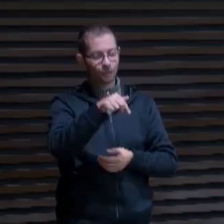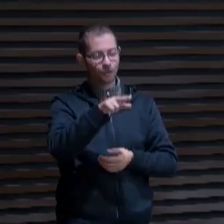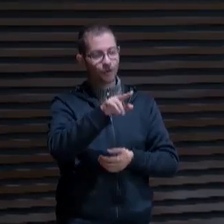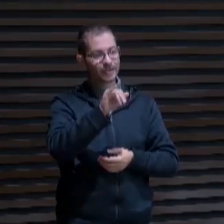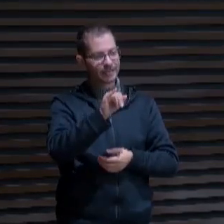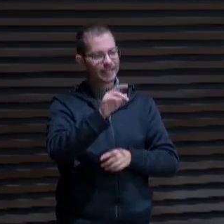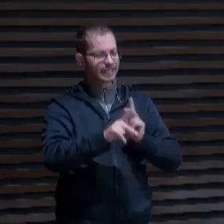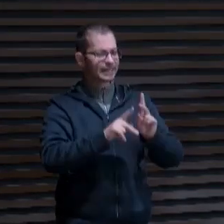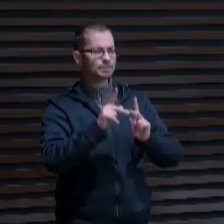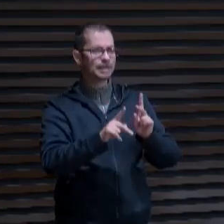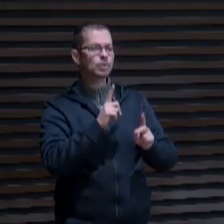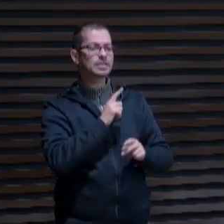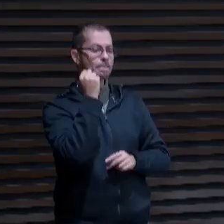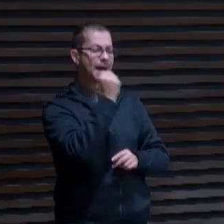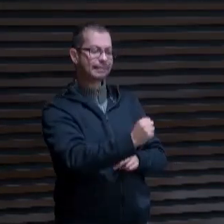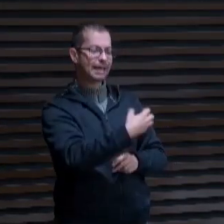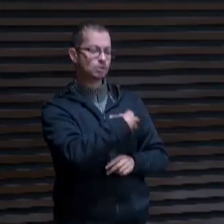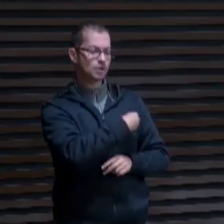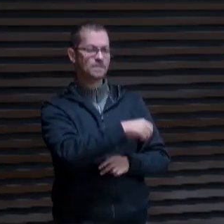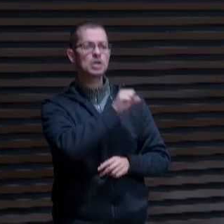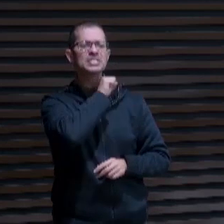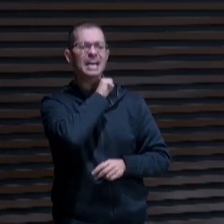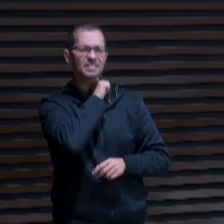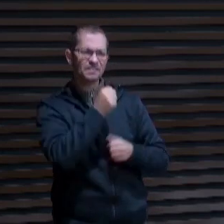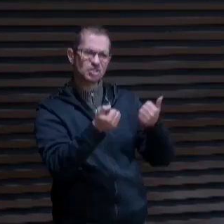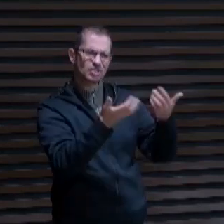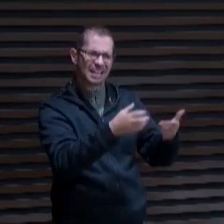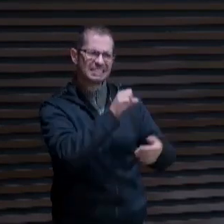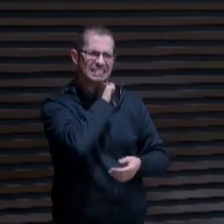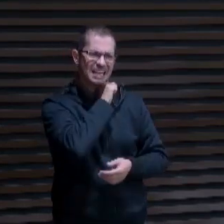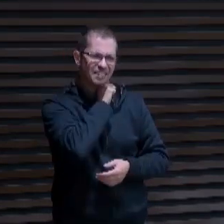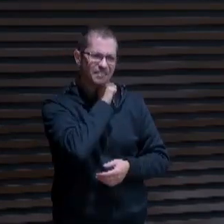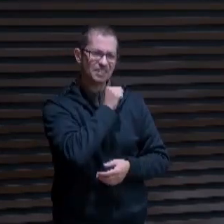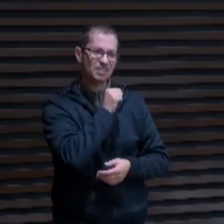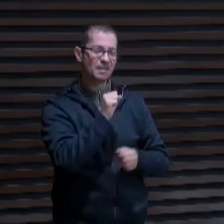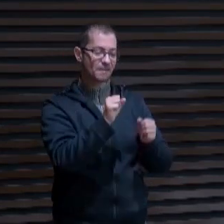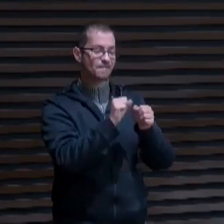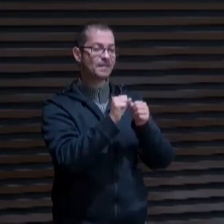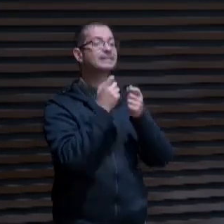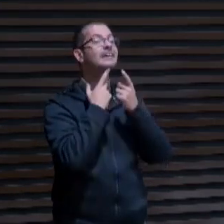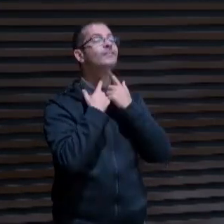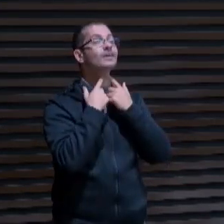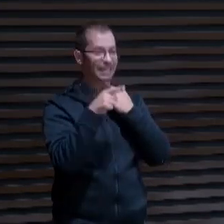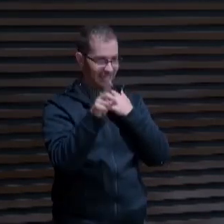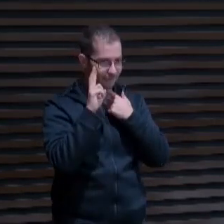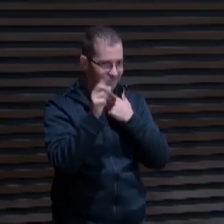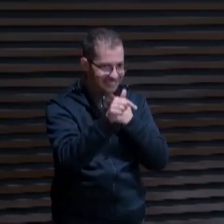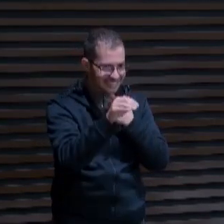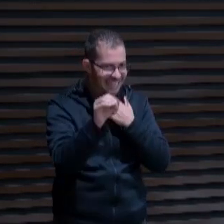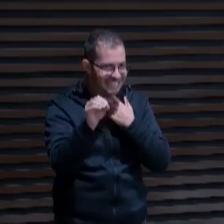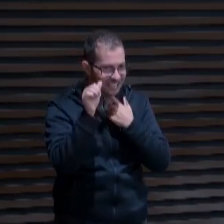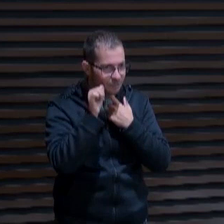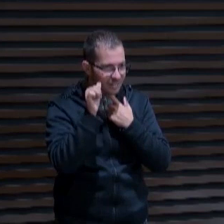as pessoas sacrificavam seus filhos a ele. E ele fez a vontade de todas essas mulheres, e